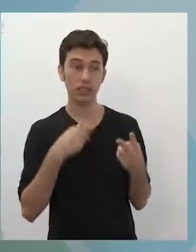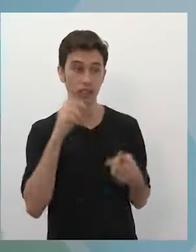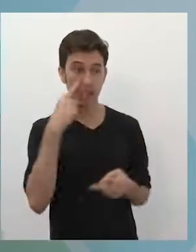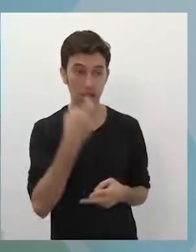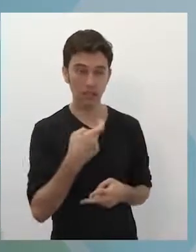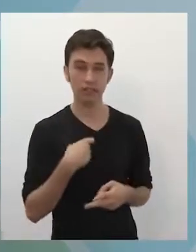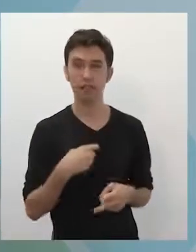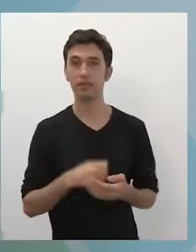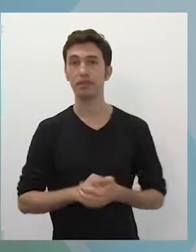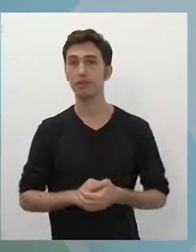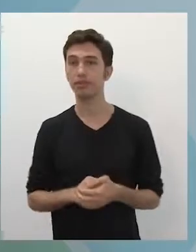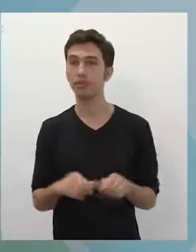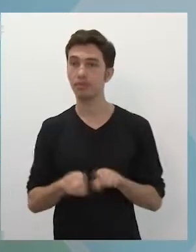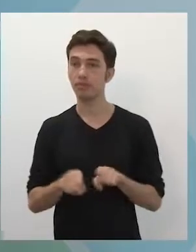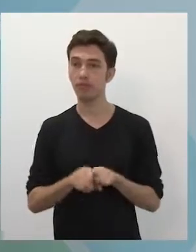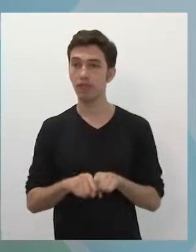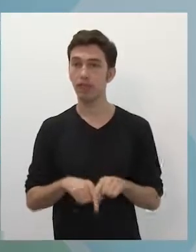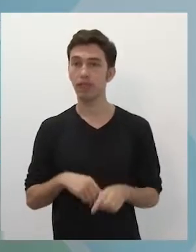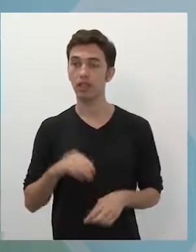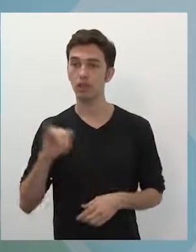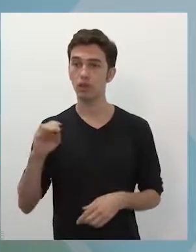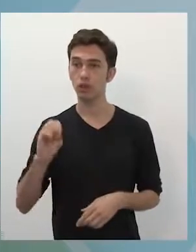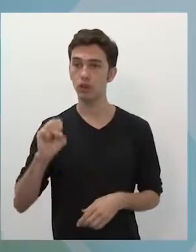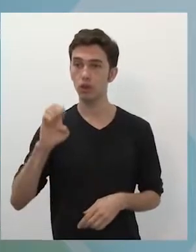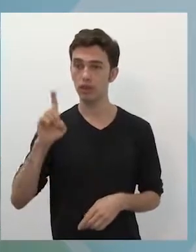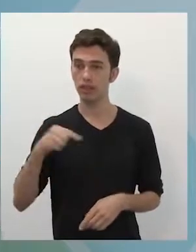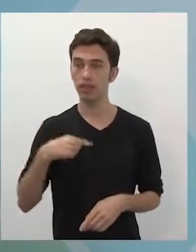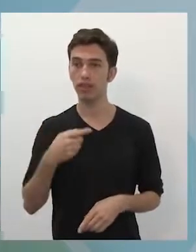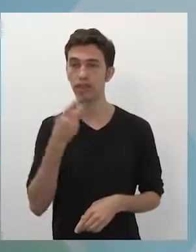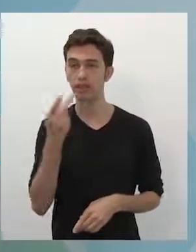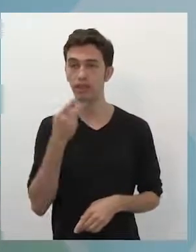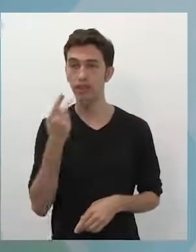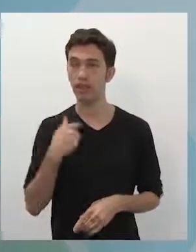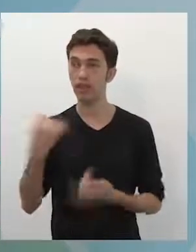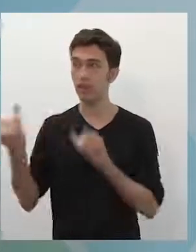fatos impactantes. Pro José, através de relatos,